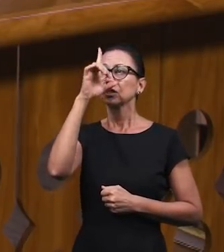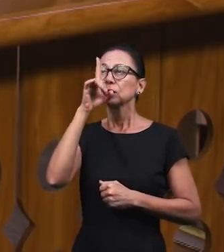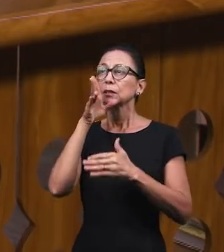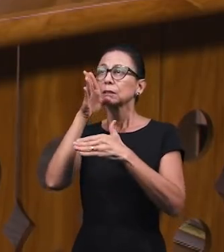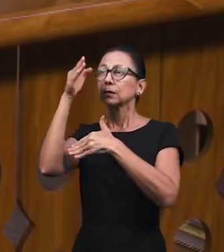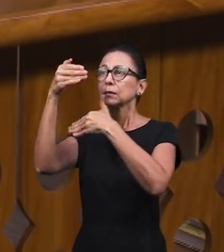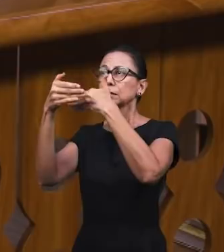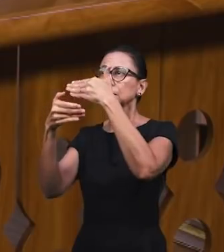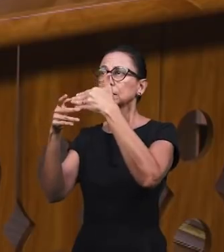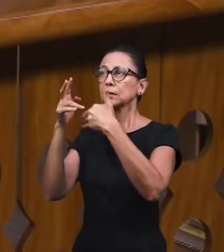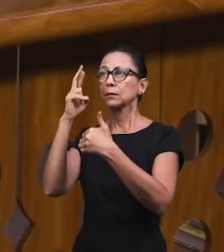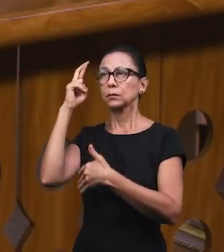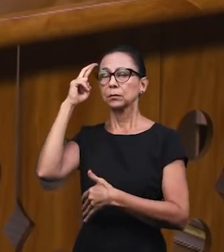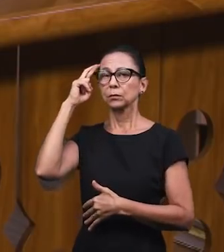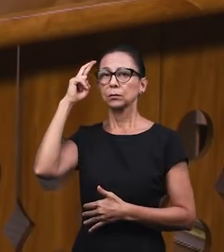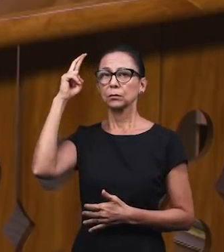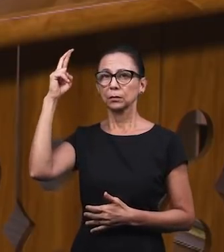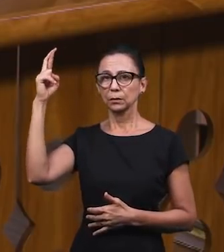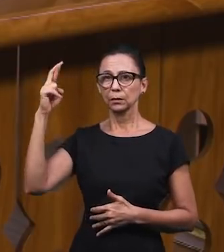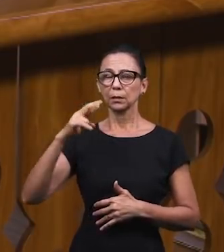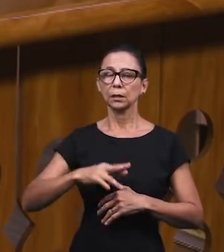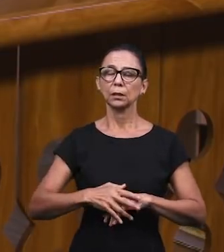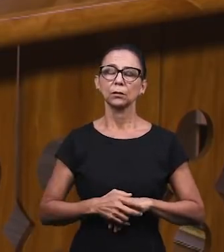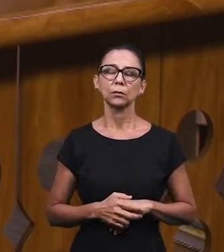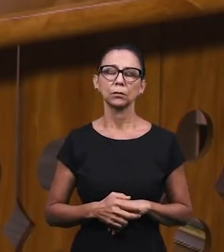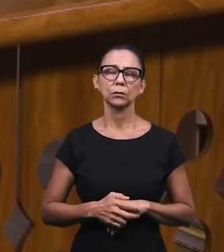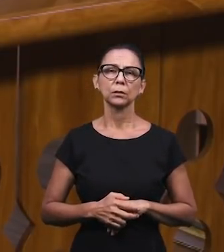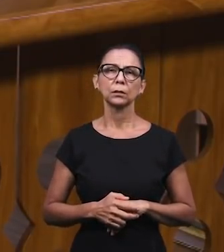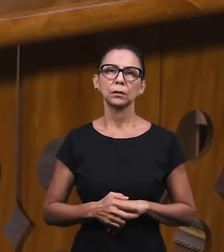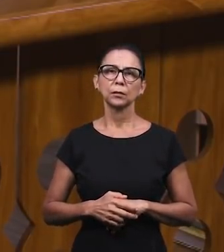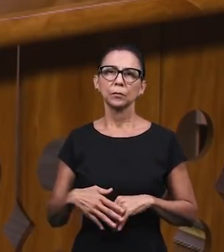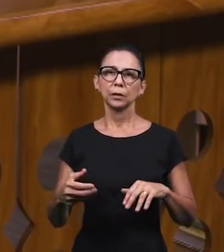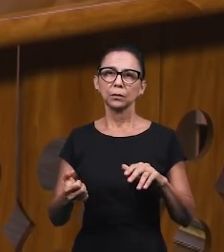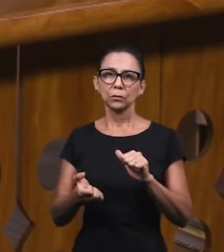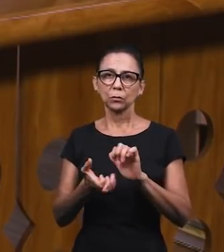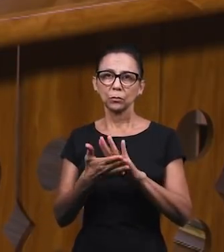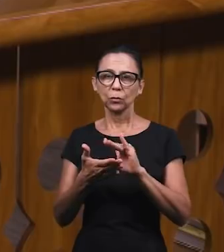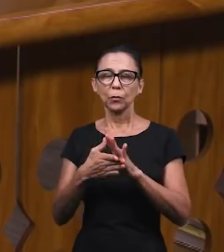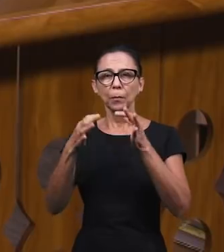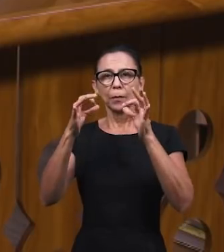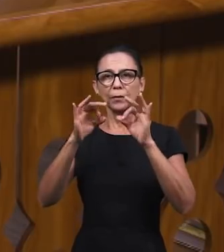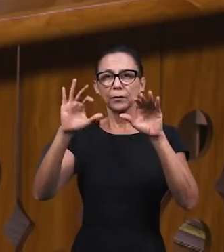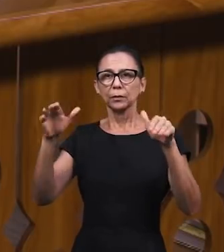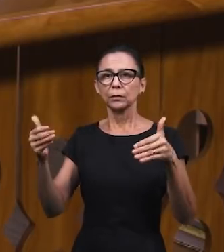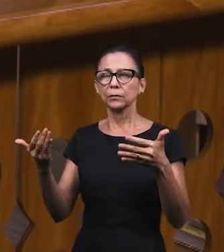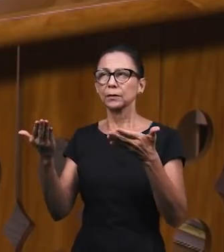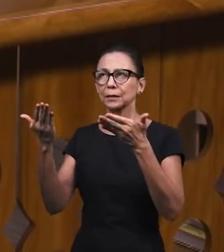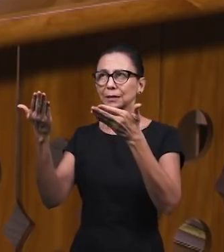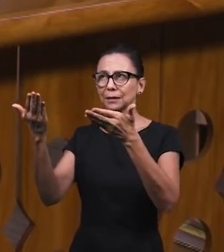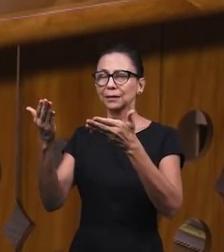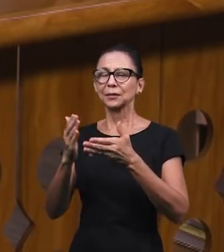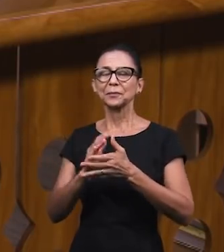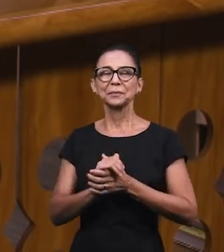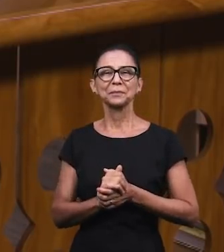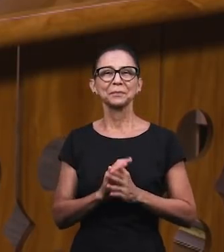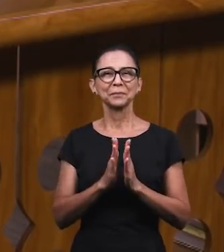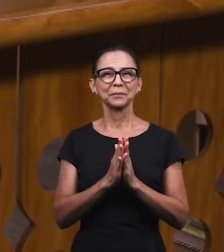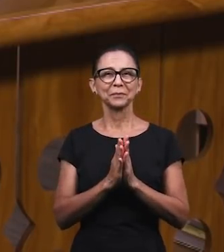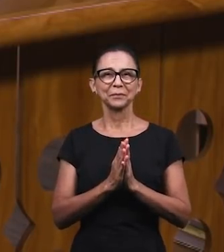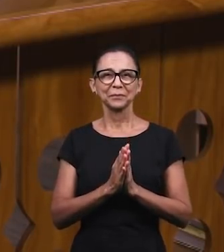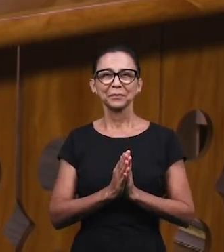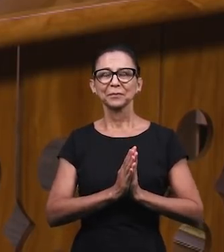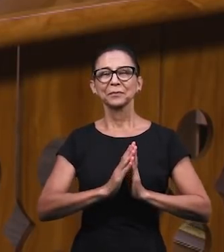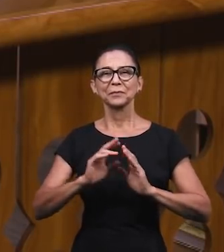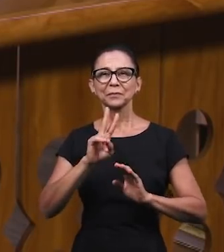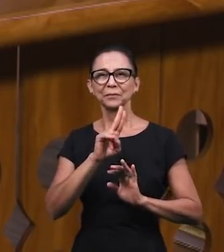santos, para que nesse culto de glorificação ao Teu nome, possamos entoar o perfeito louvor ao Teu nome. Nós oramos, já